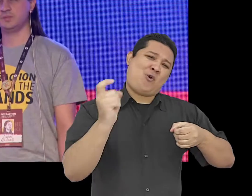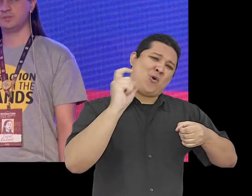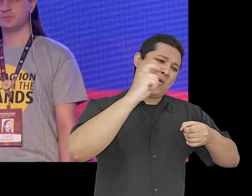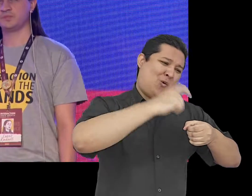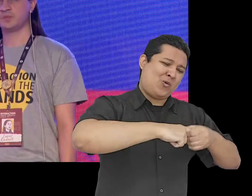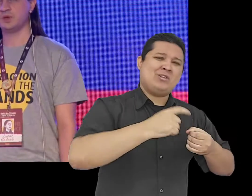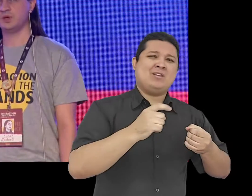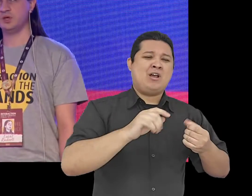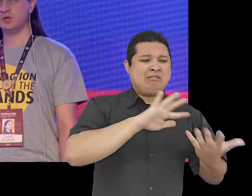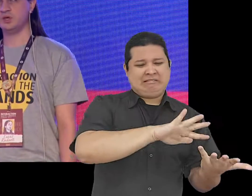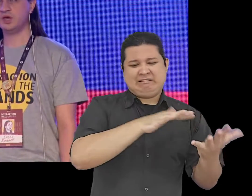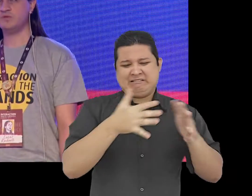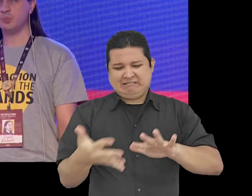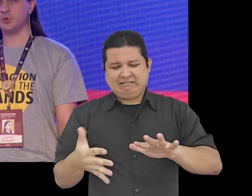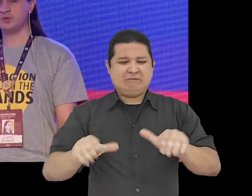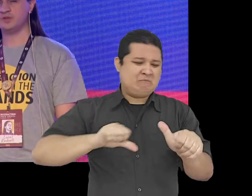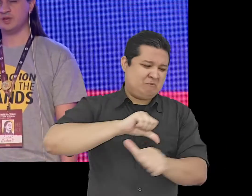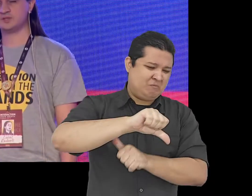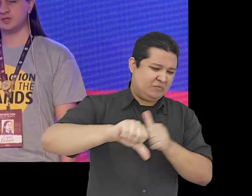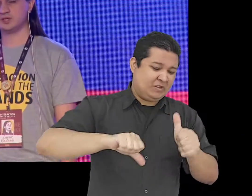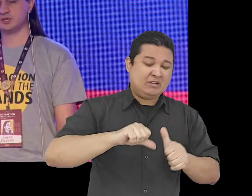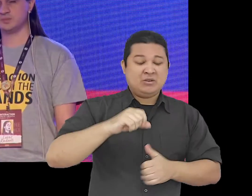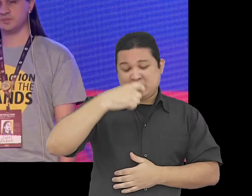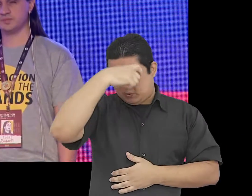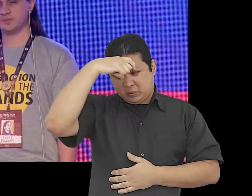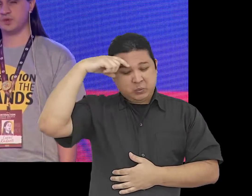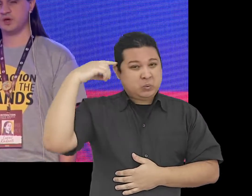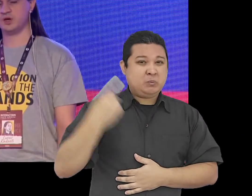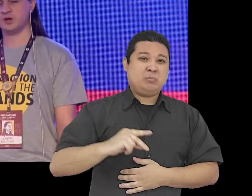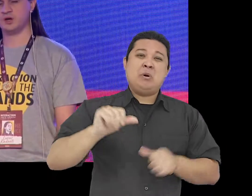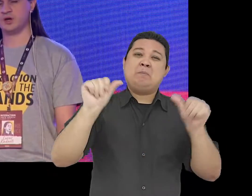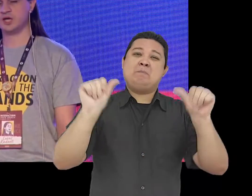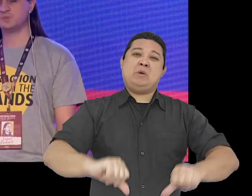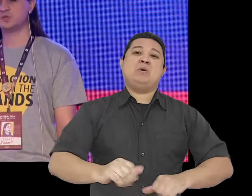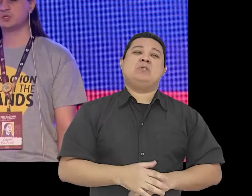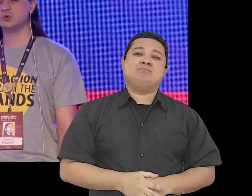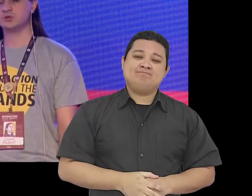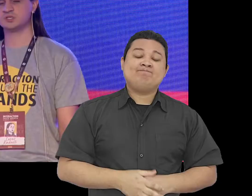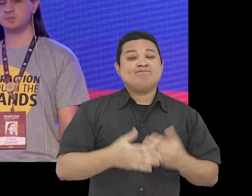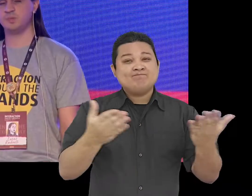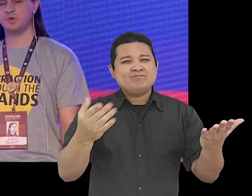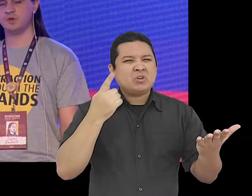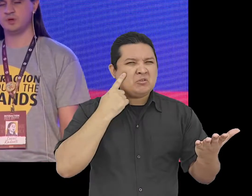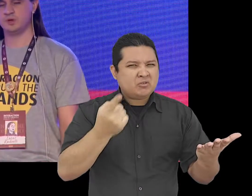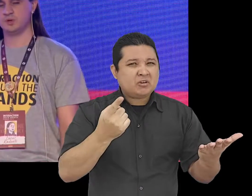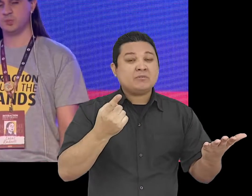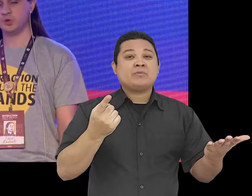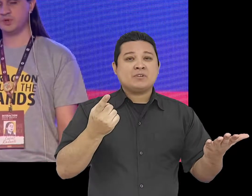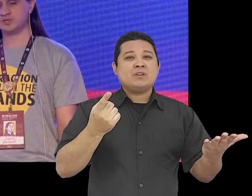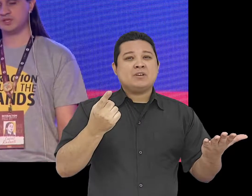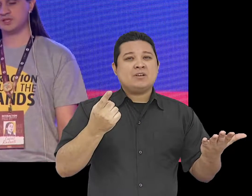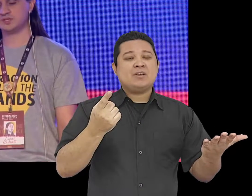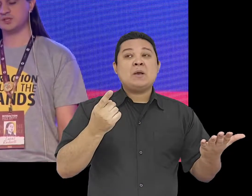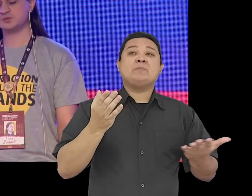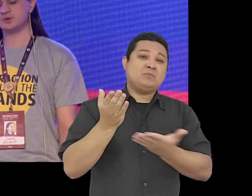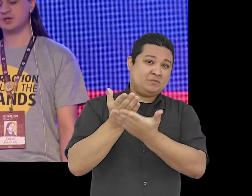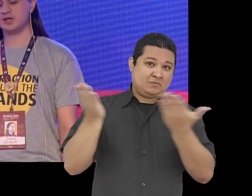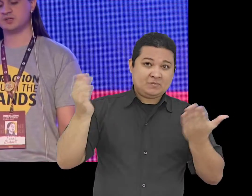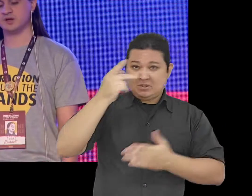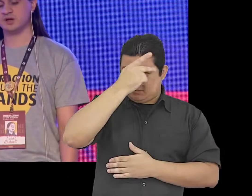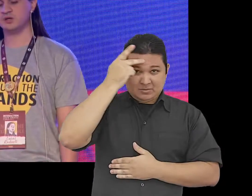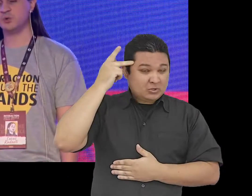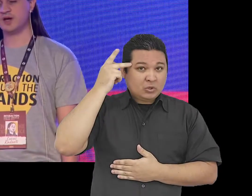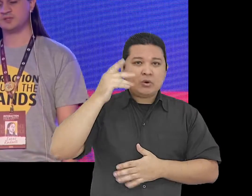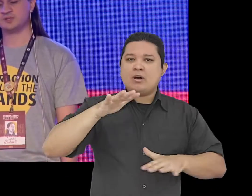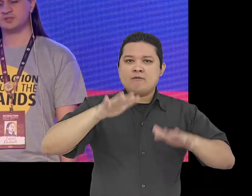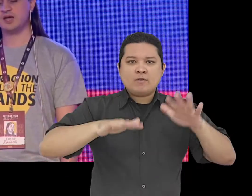interface. E aqui vem um ponto interessante, né? As pessoas, pelo menos aquelas que não estão